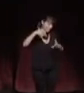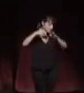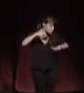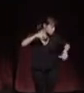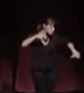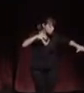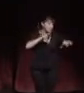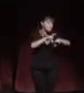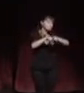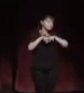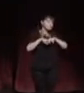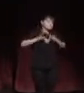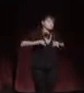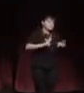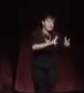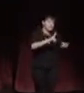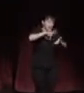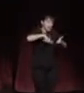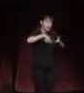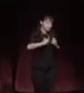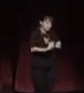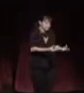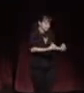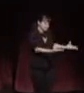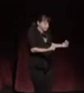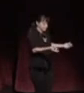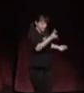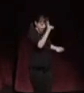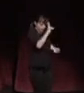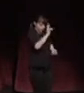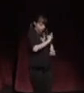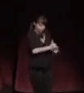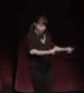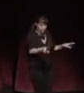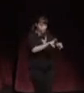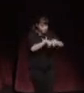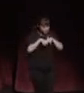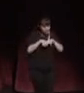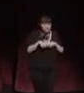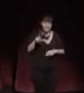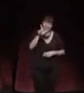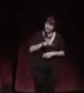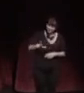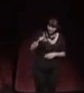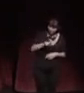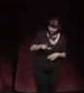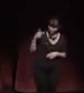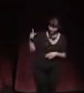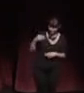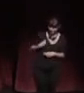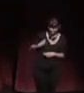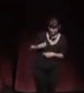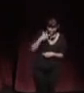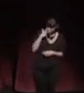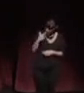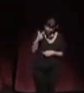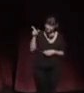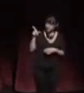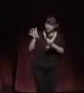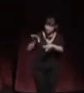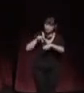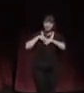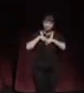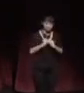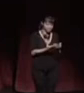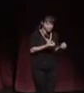desde sempre ela leu muitas histórias para eles. Então, que a literatura e essa transmissão faz parte da vida